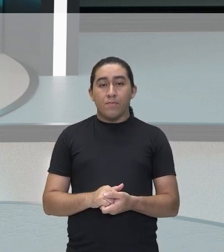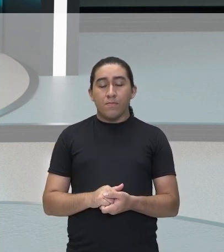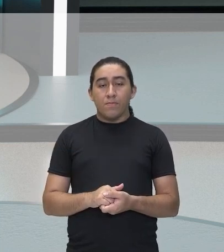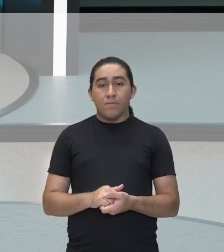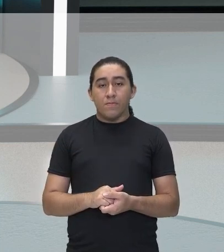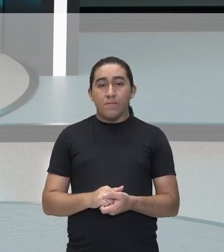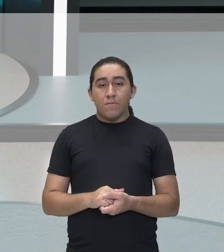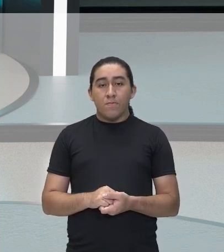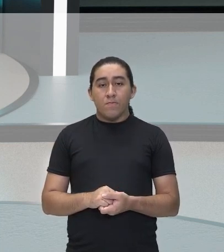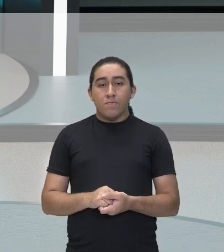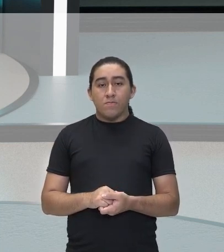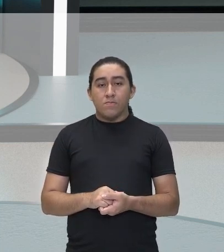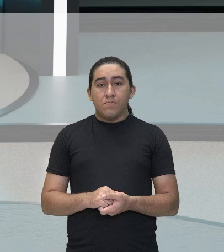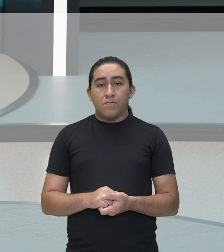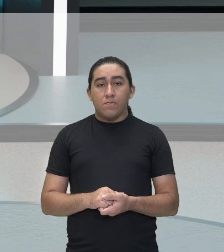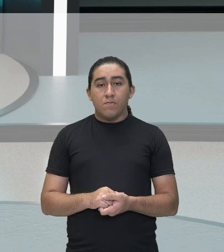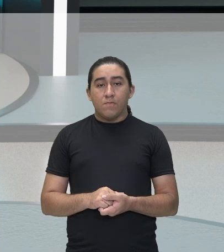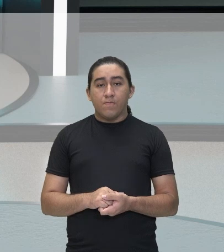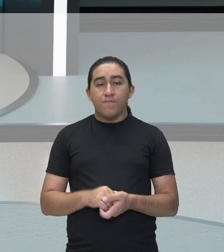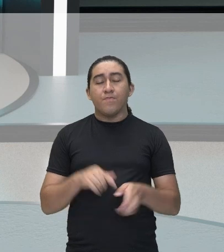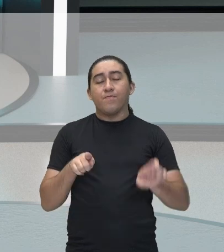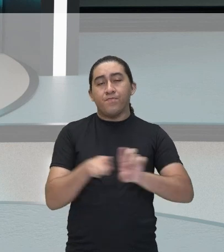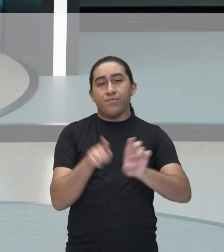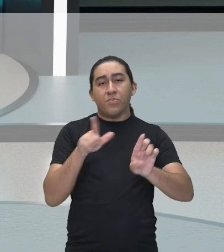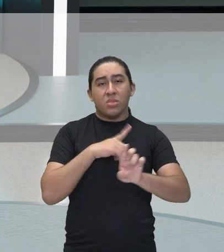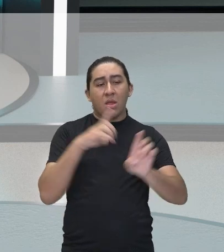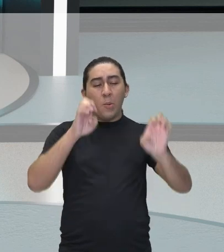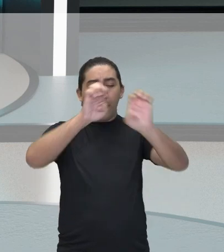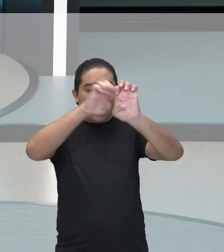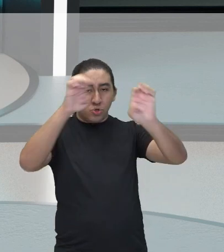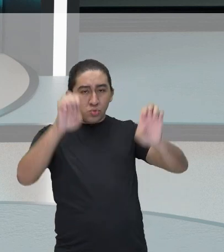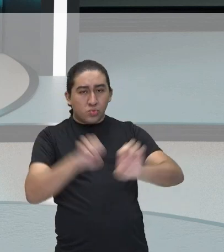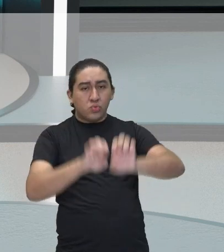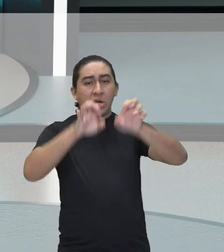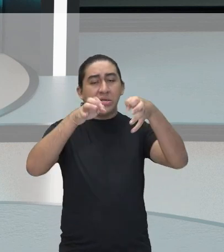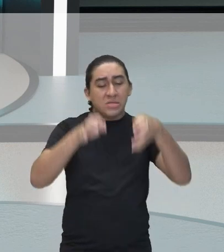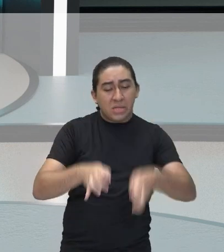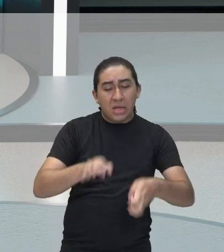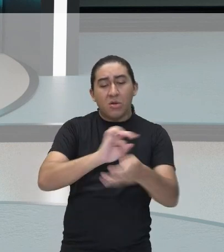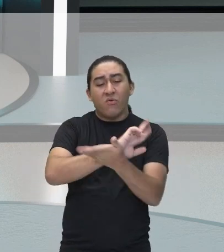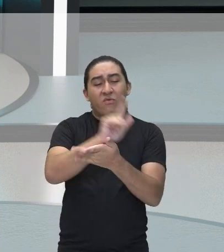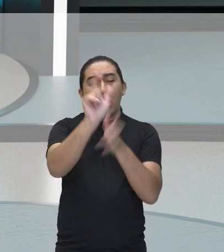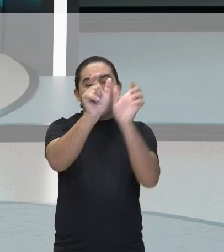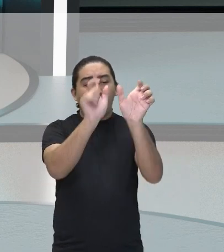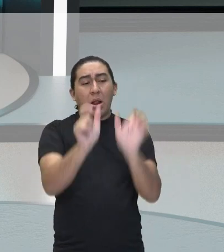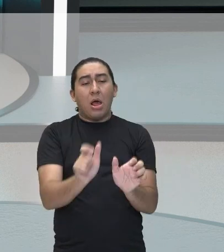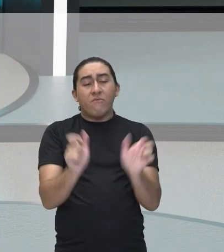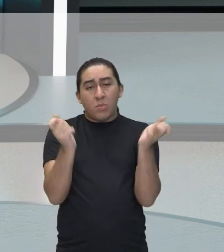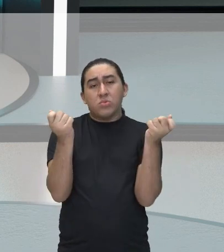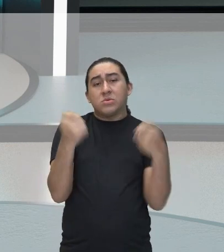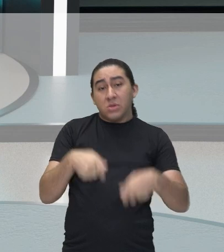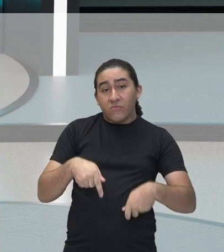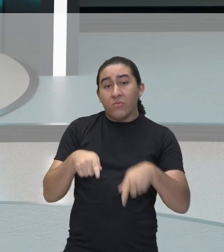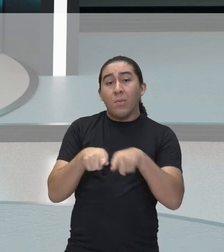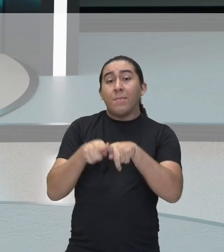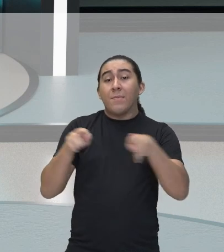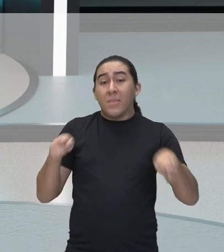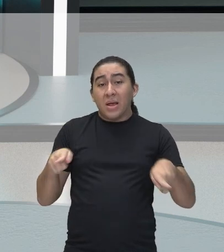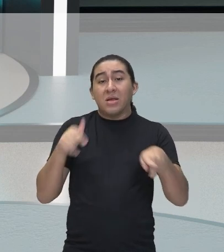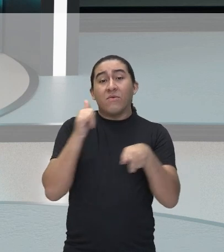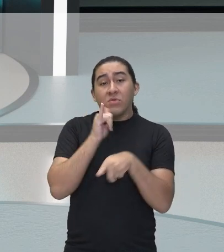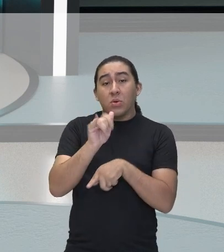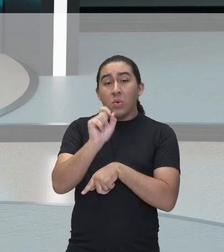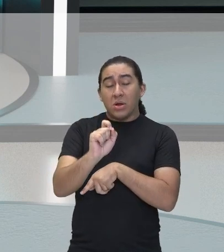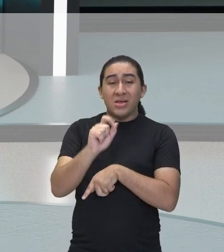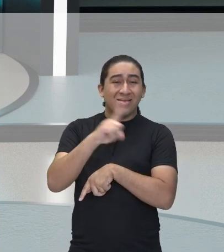formal equilibrada, sem cair nos exageros românticos, né? Então, nessa parte, ele não